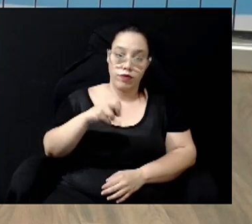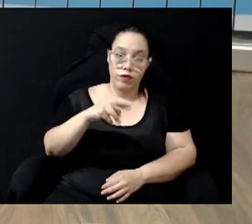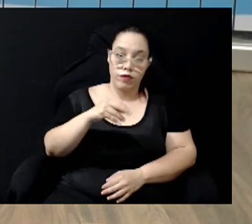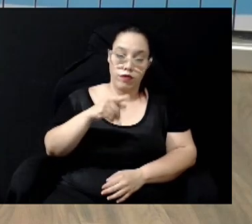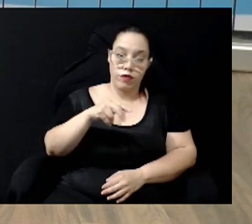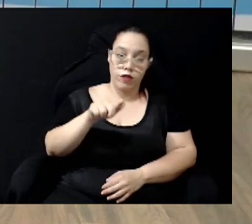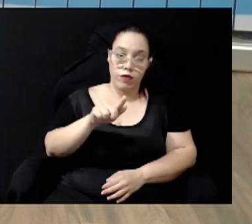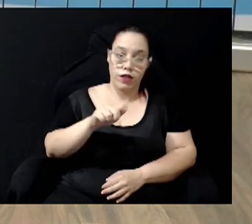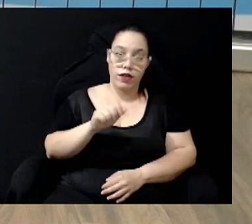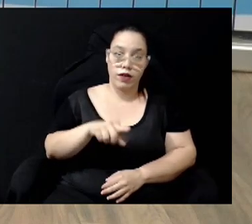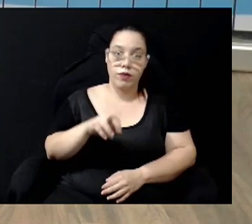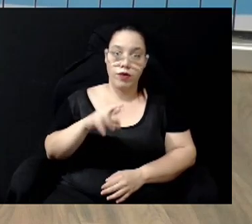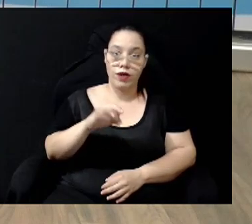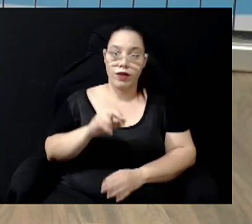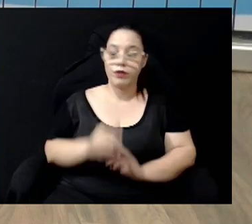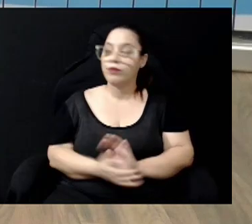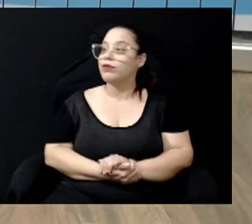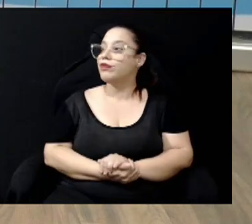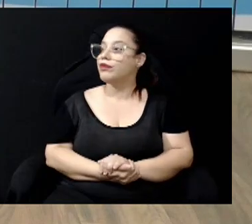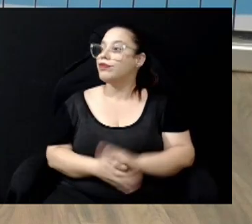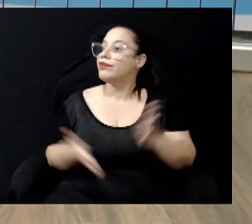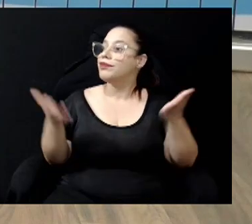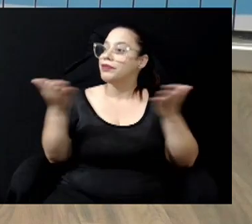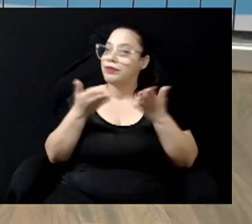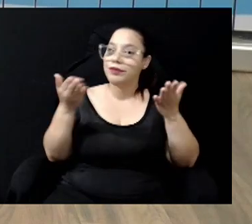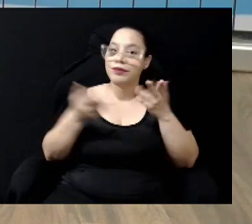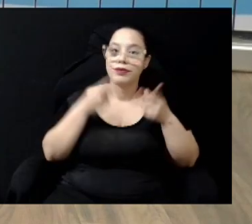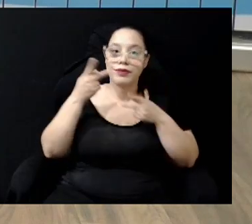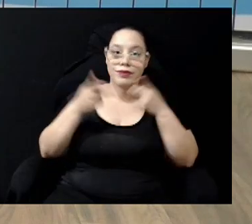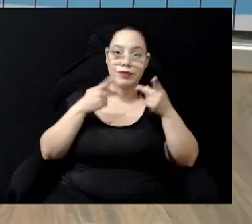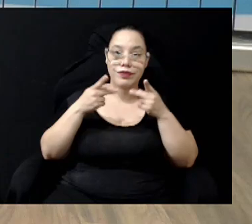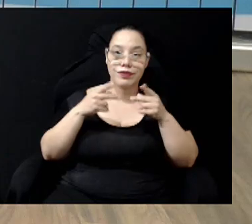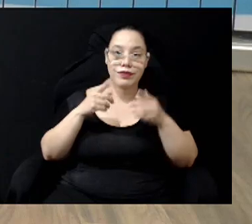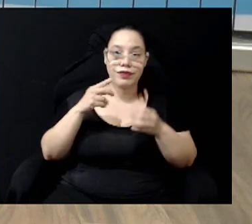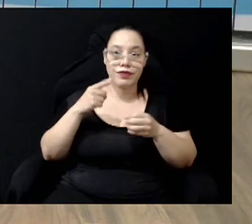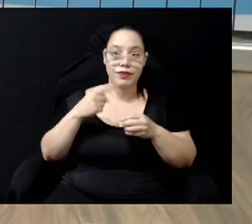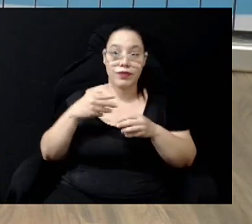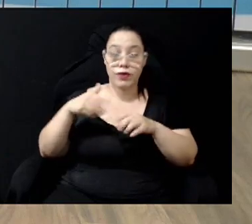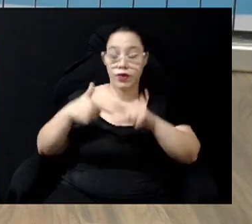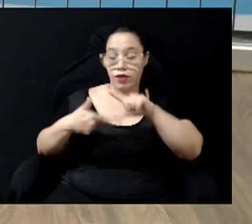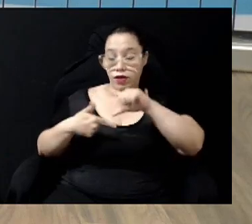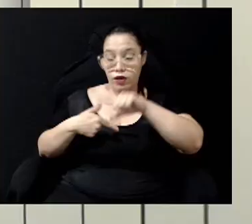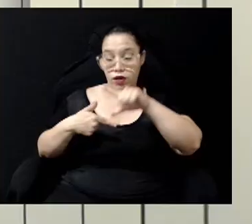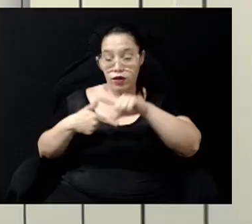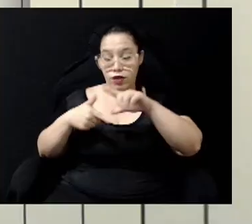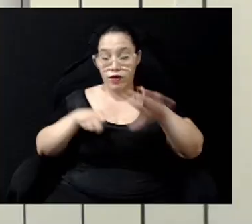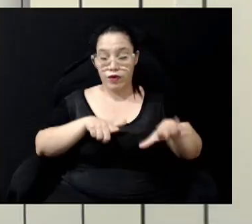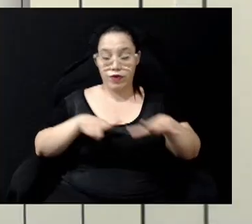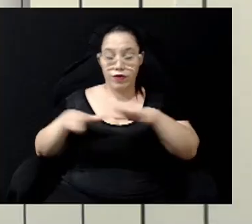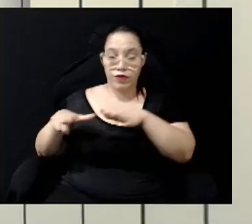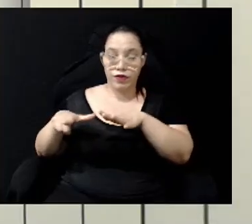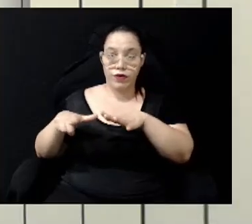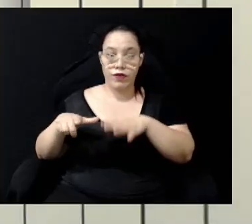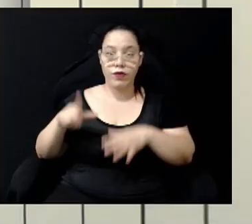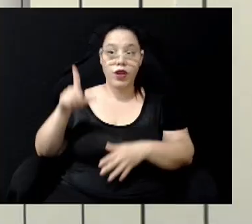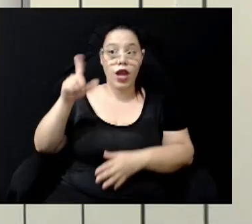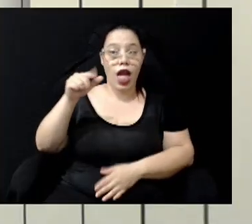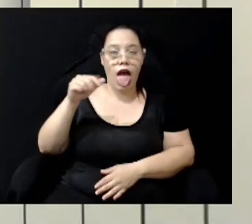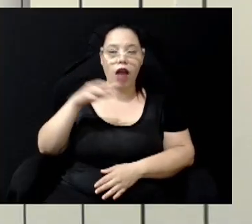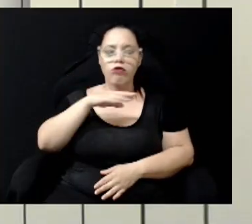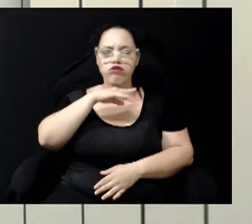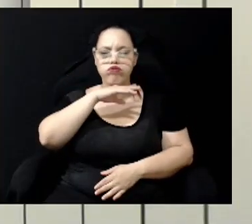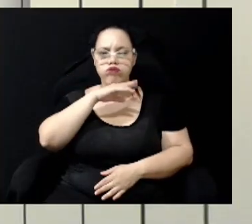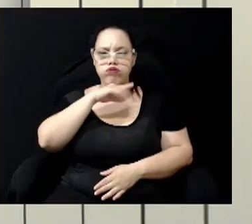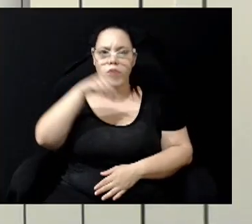campinas.sp.leg.br. E agora a gente vai falar do nosso quadro semanal. Olha, hoje é dia de É o Bicho. O seu animal de